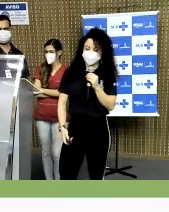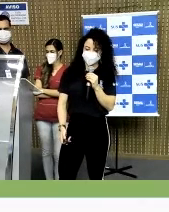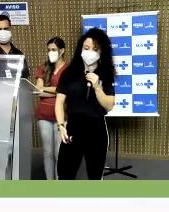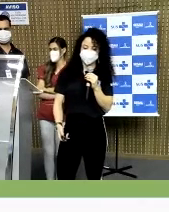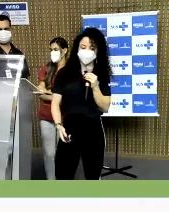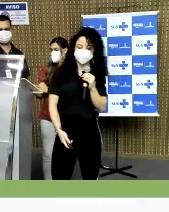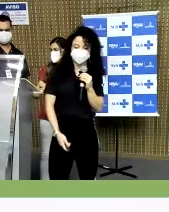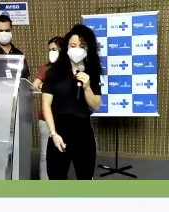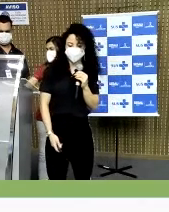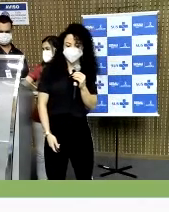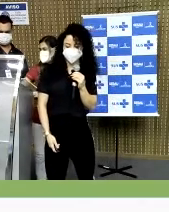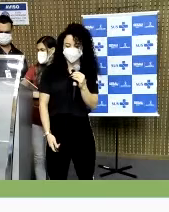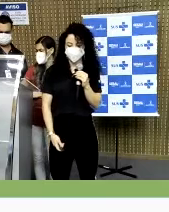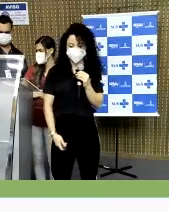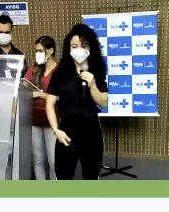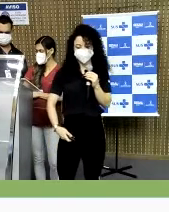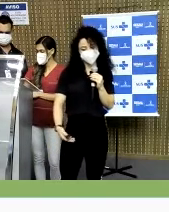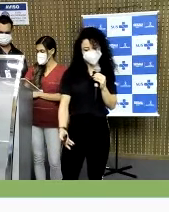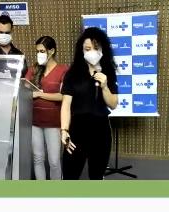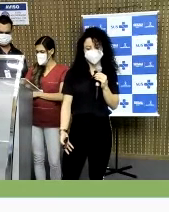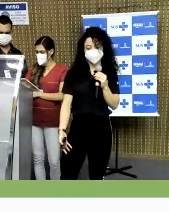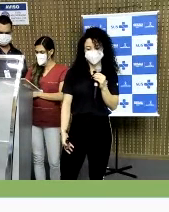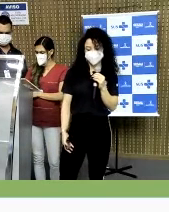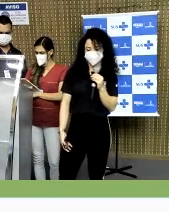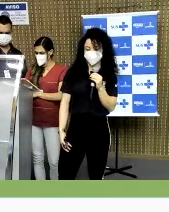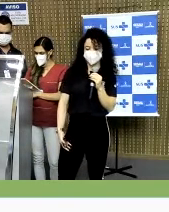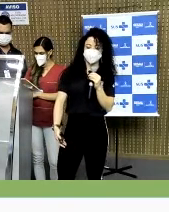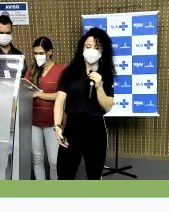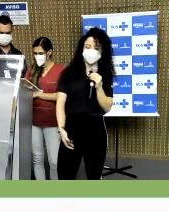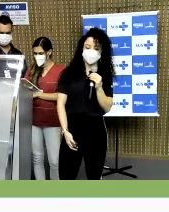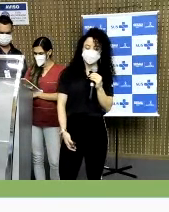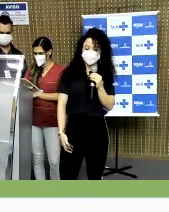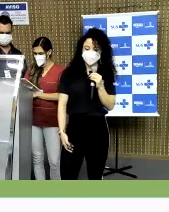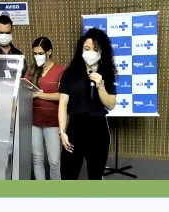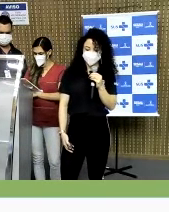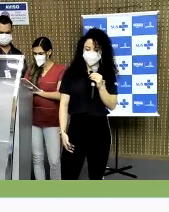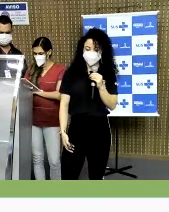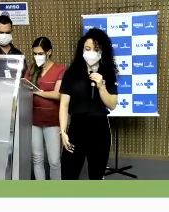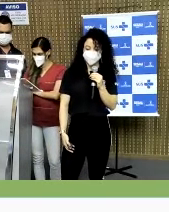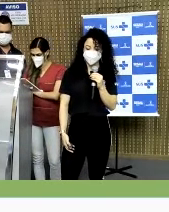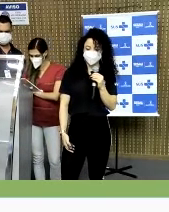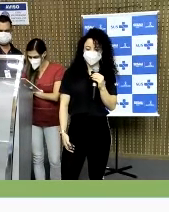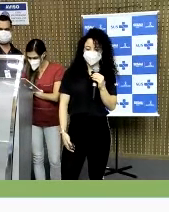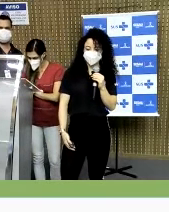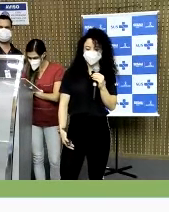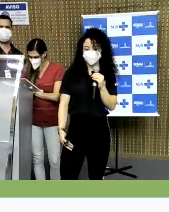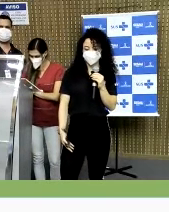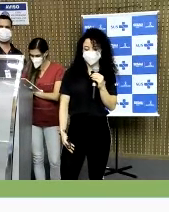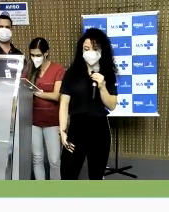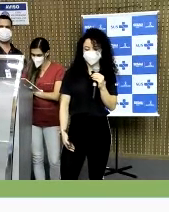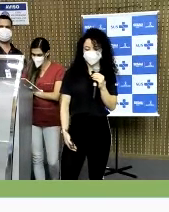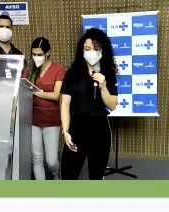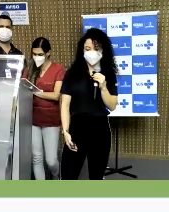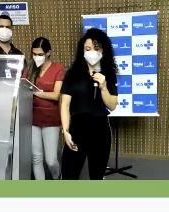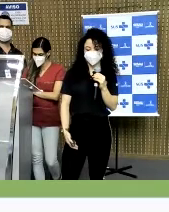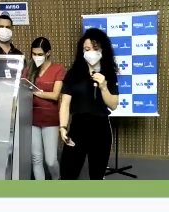como nós não temos o programa de tabagismo, nós acabamos encaminhando essa população para as unidades que possuem, né? Então, em